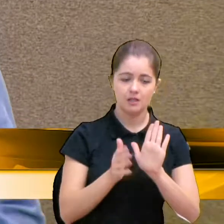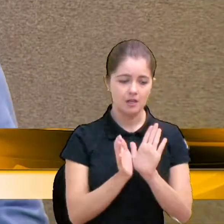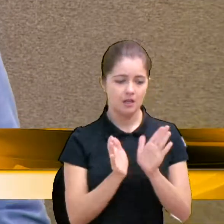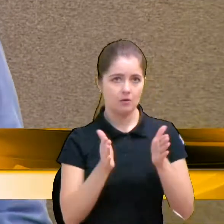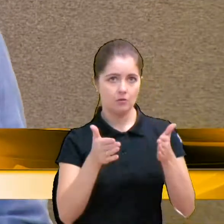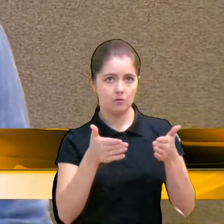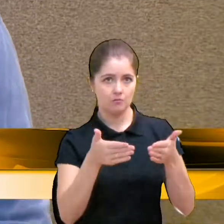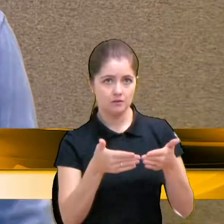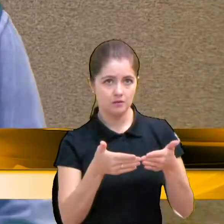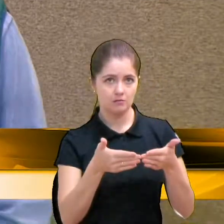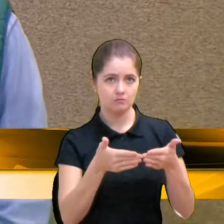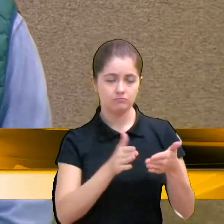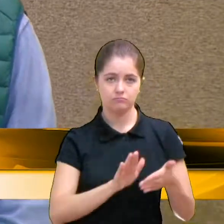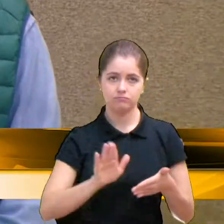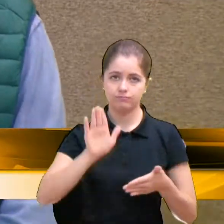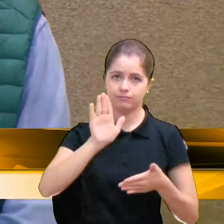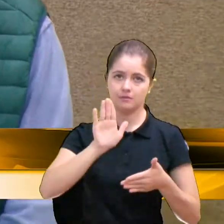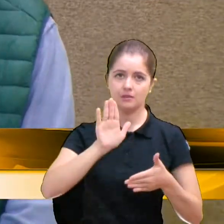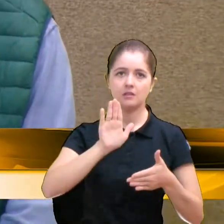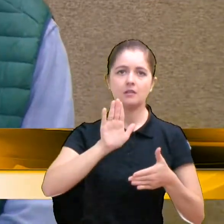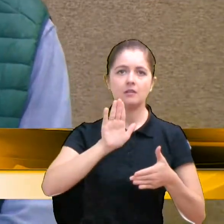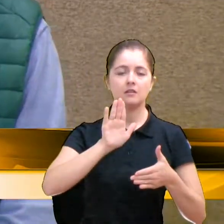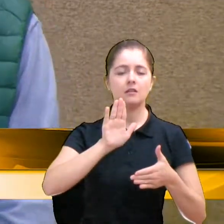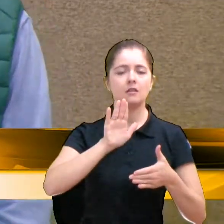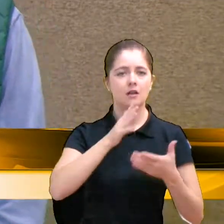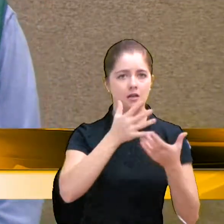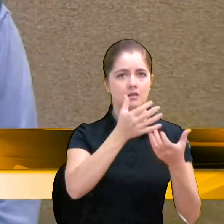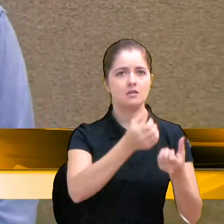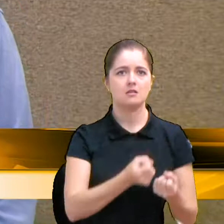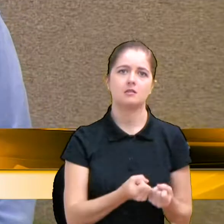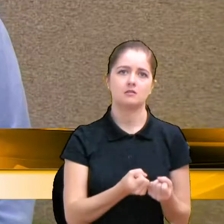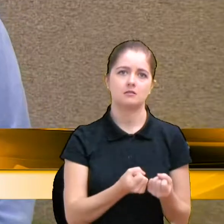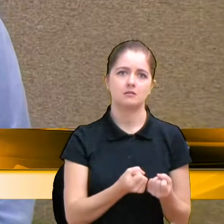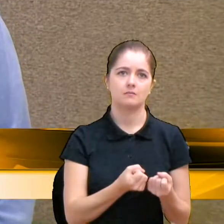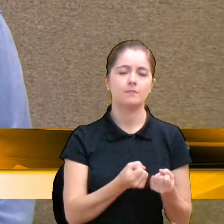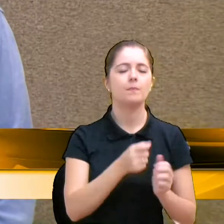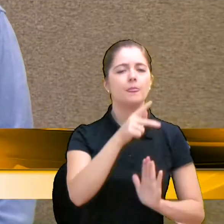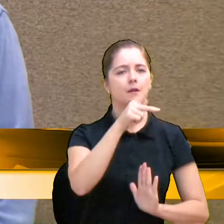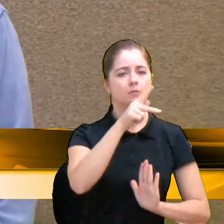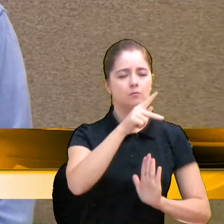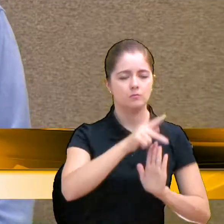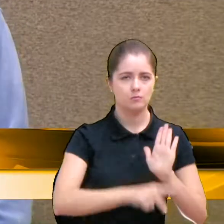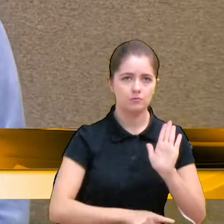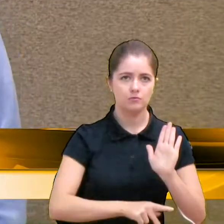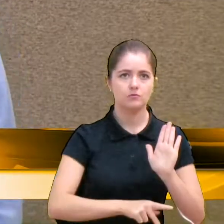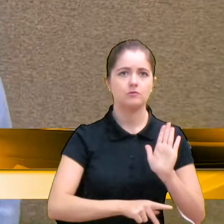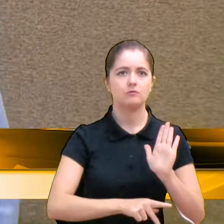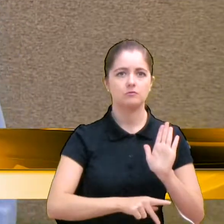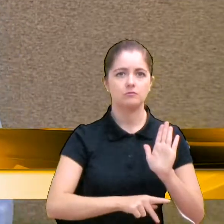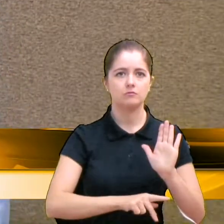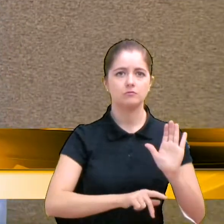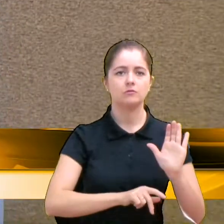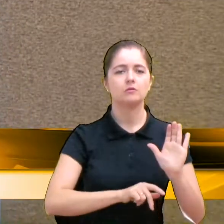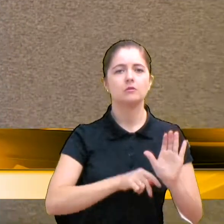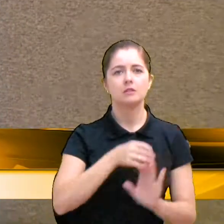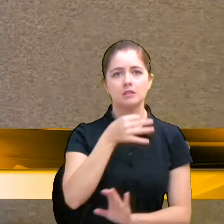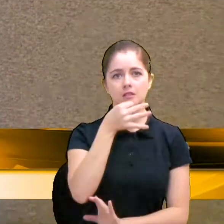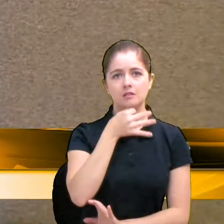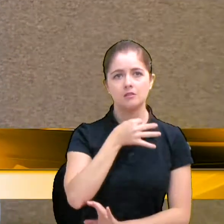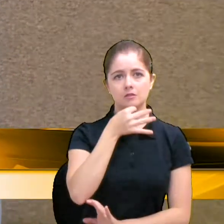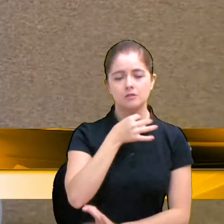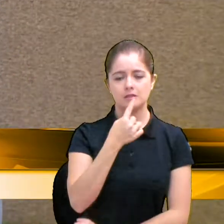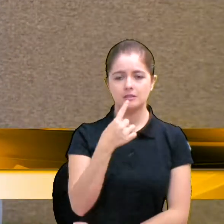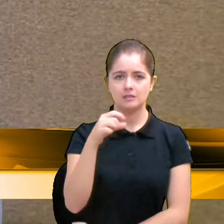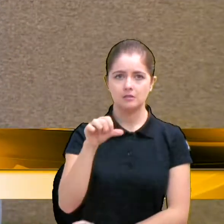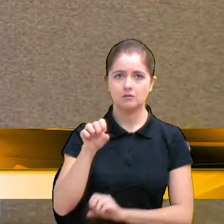favorável à aprovação do presente projeto de lei complementar com a emenda modificativa. Caxias do Sul, 19